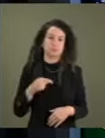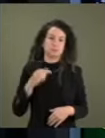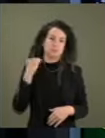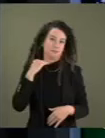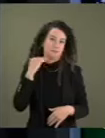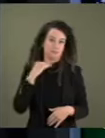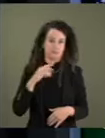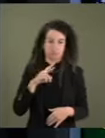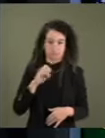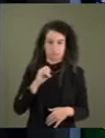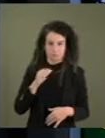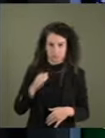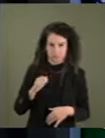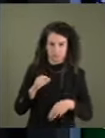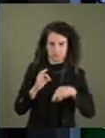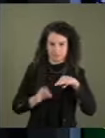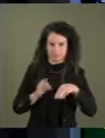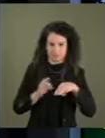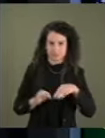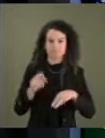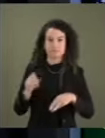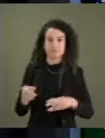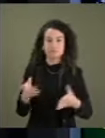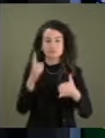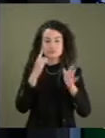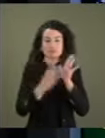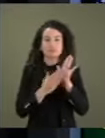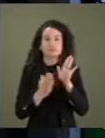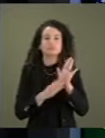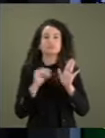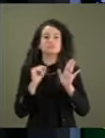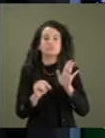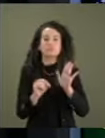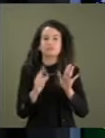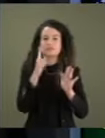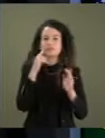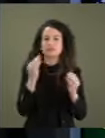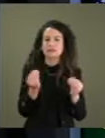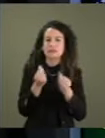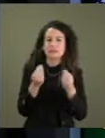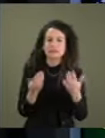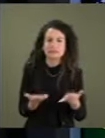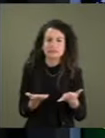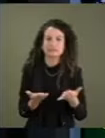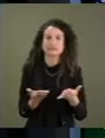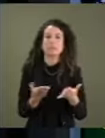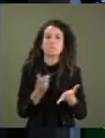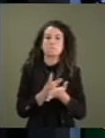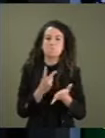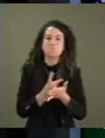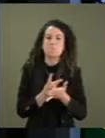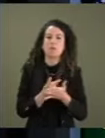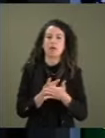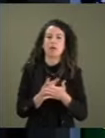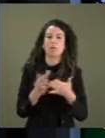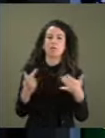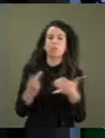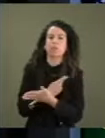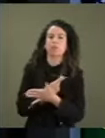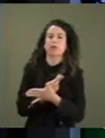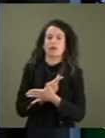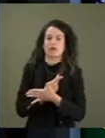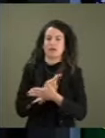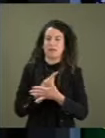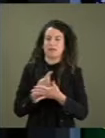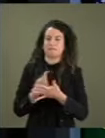matéria tão controversa e sensível, mesmo num momento conturbado da nossa nação, de